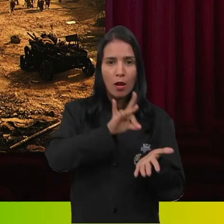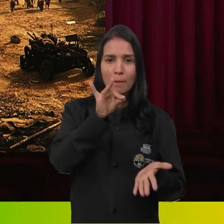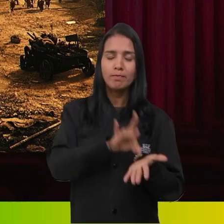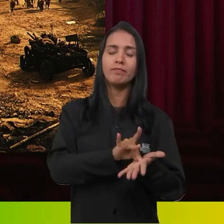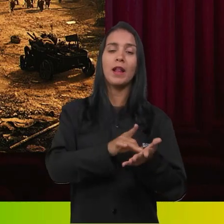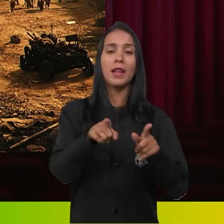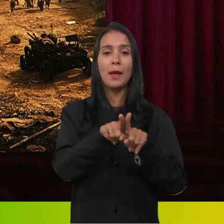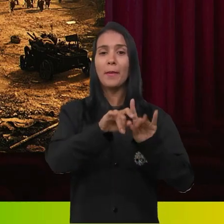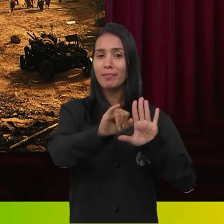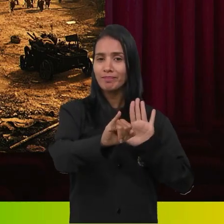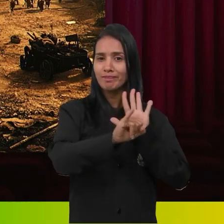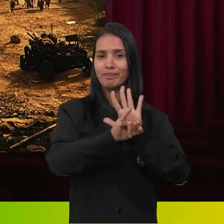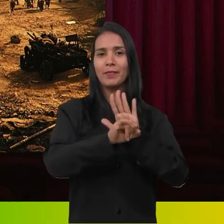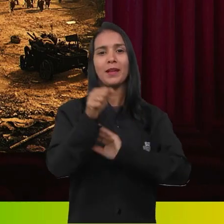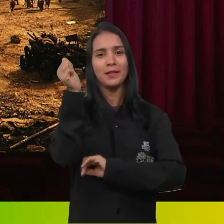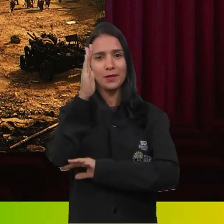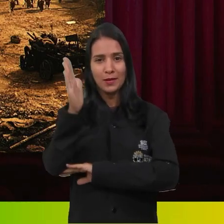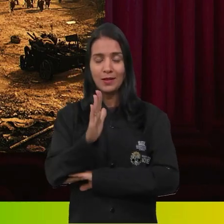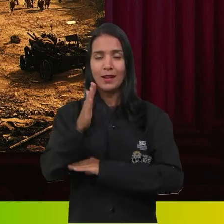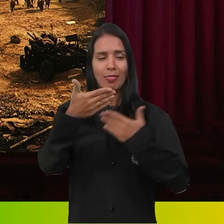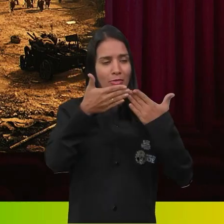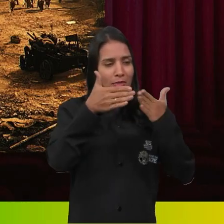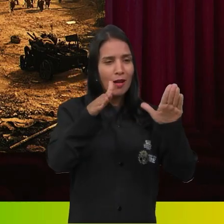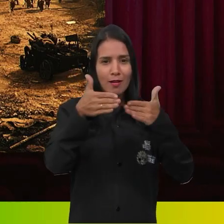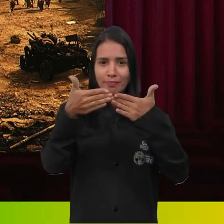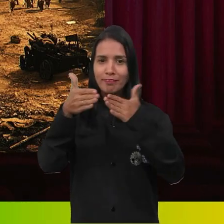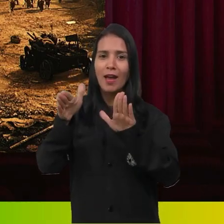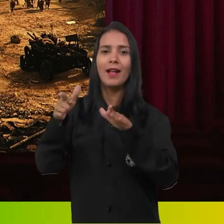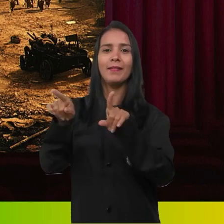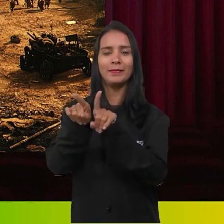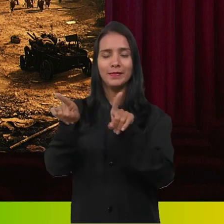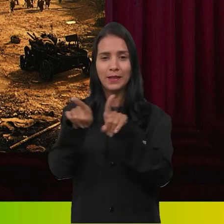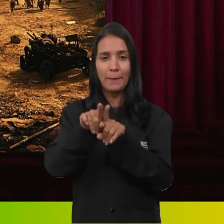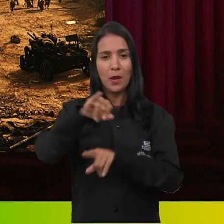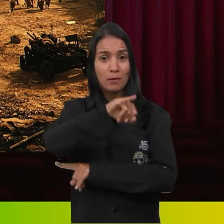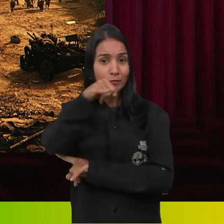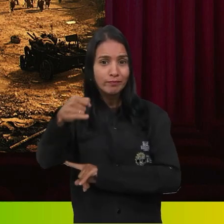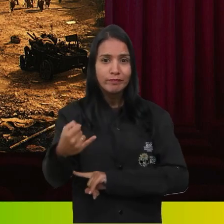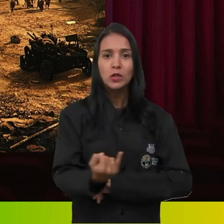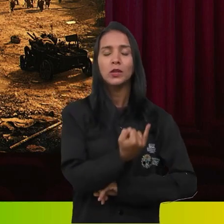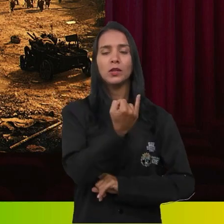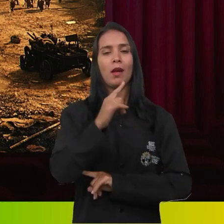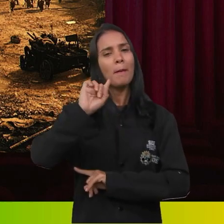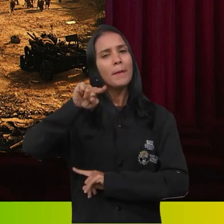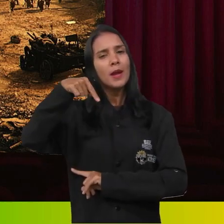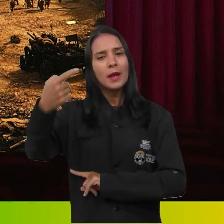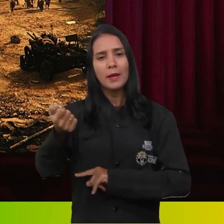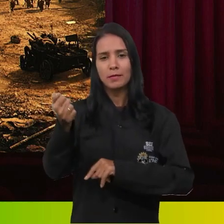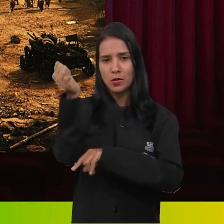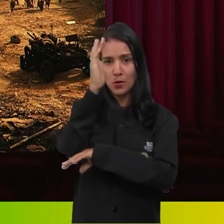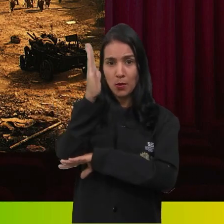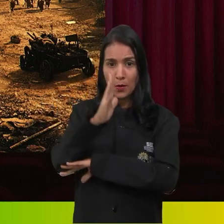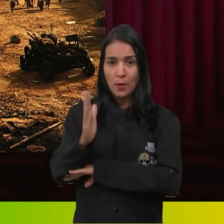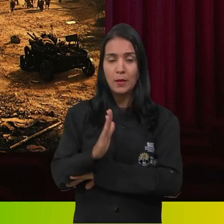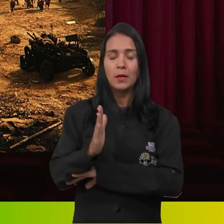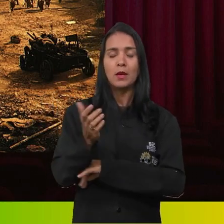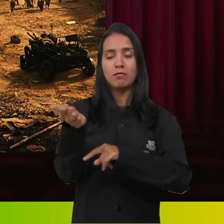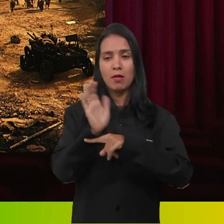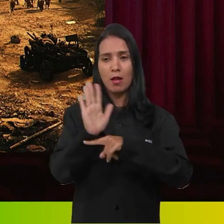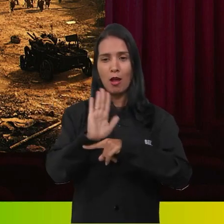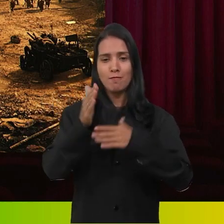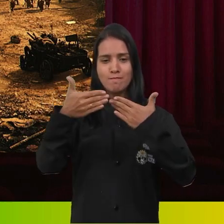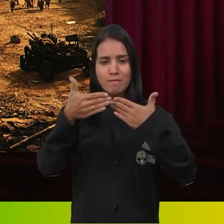cinema novo, abrindo portas para poder ter uma projeção global no cinema, do cinema brasileiro